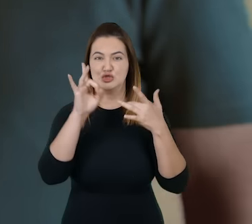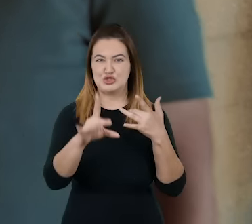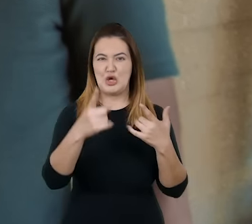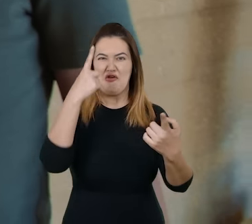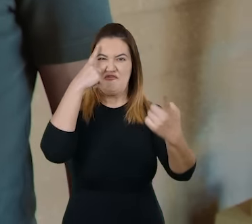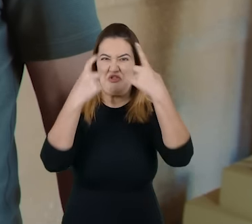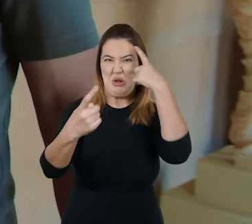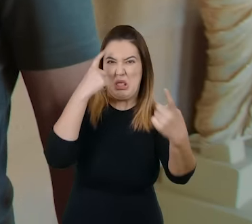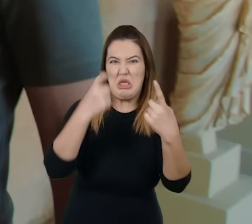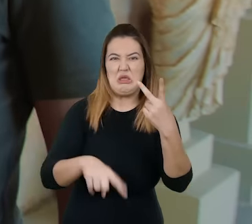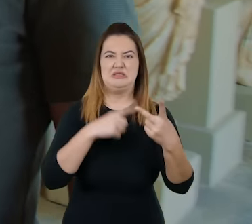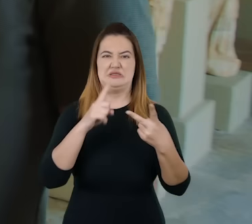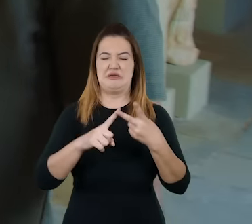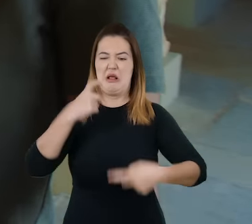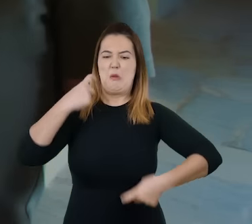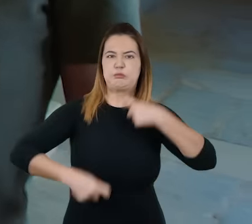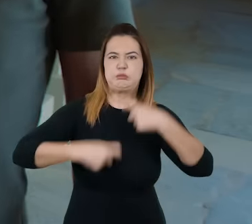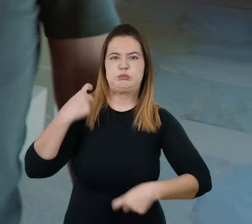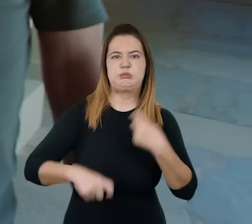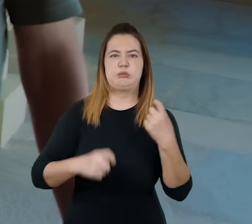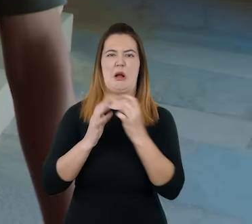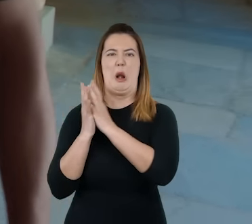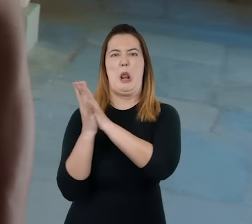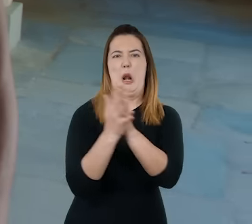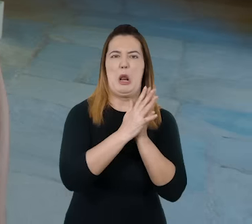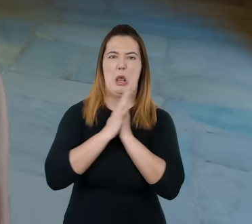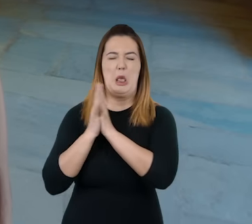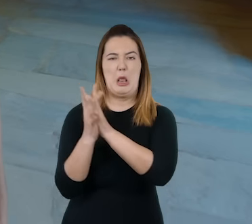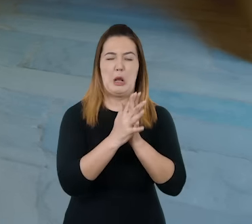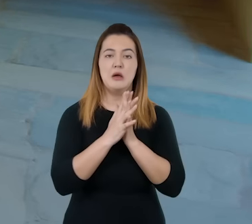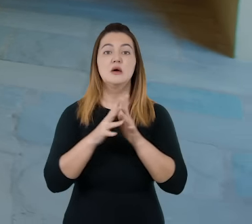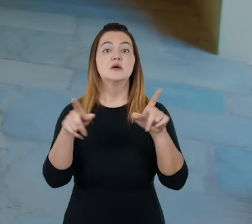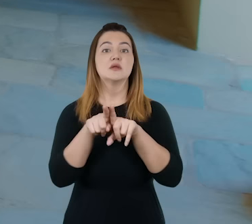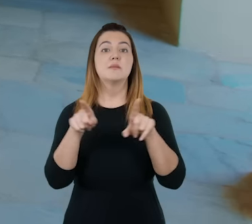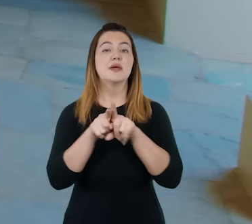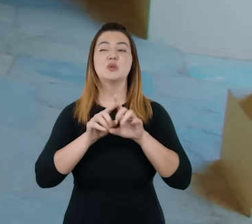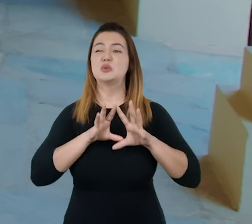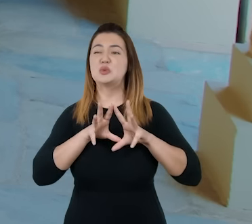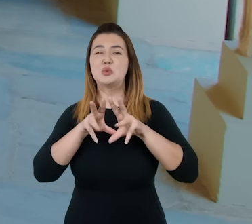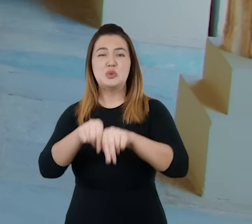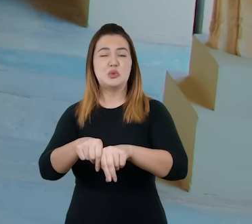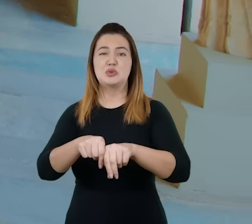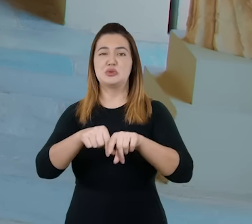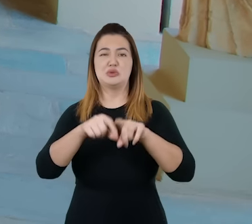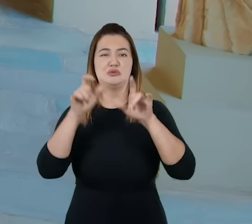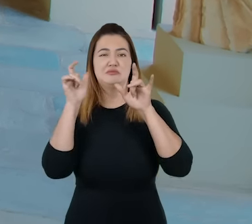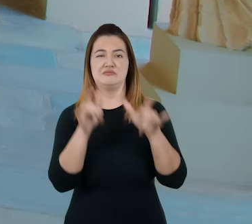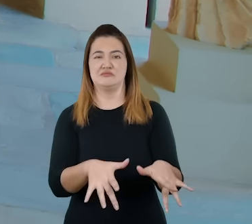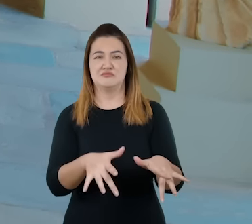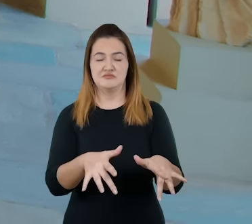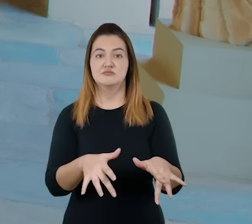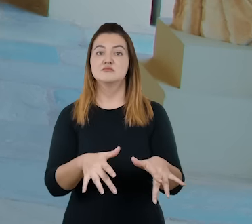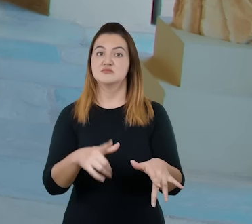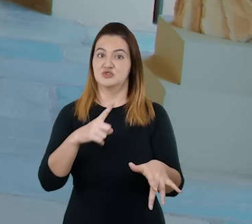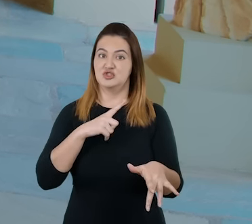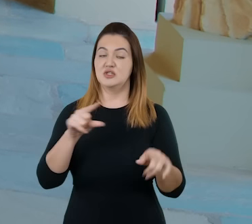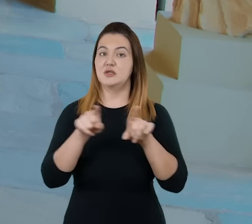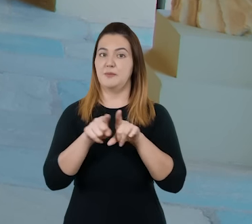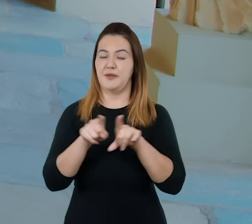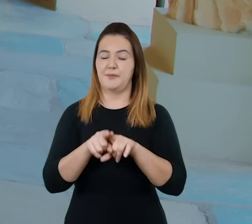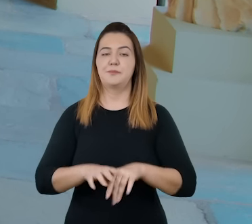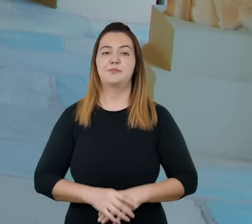de violência, de promiscuidade, de conquista, mas também de tudo que seria abjeto à luz da ética